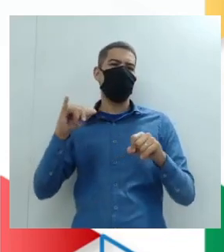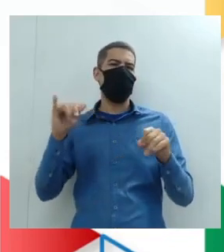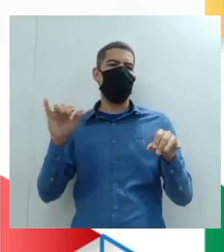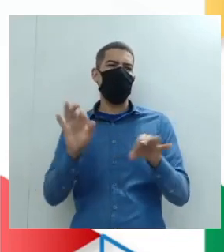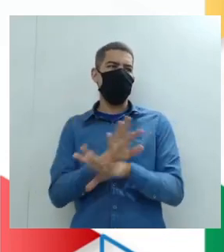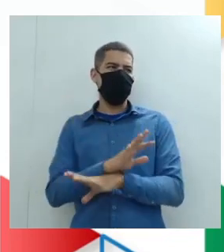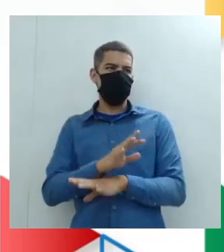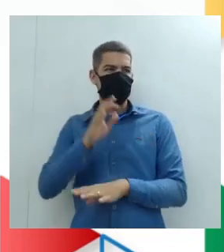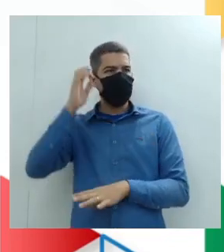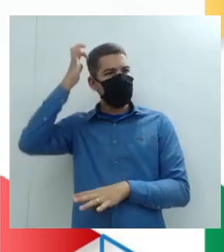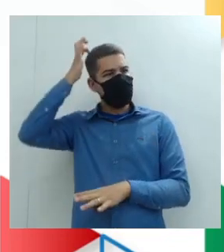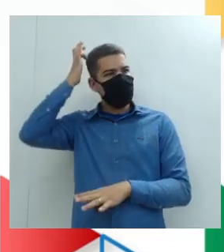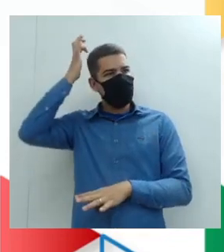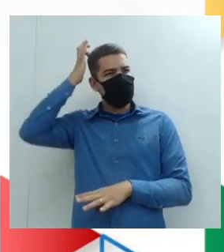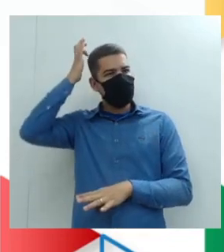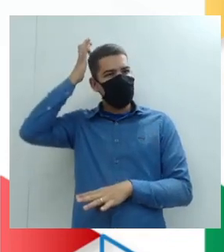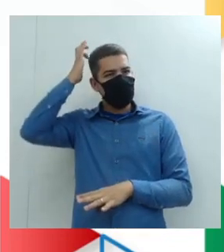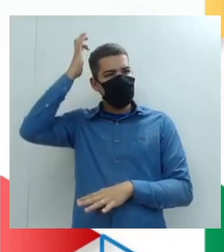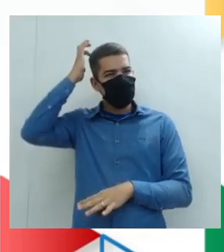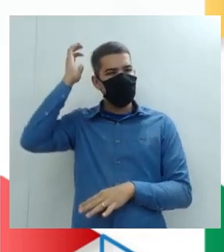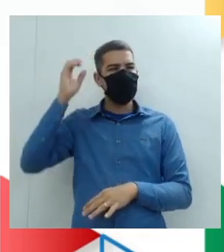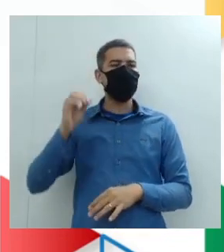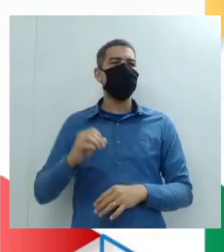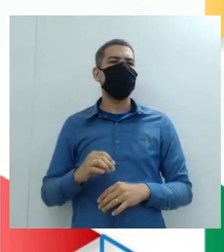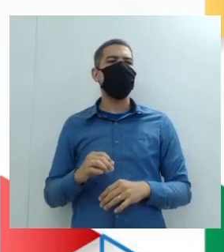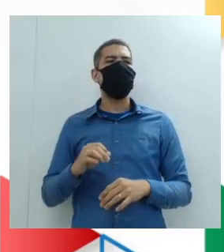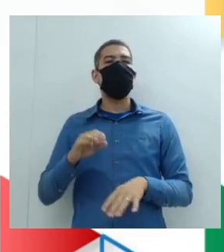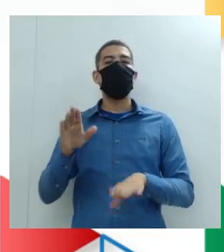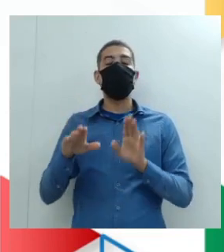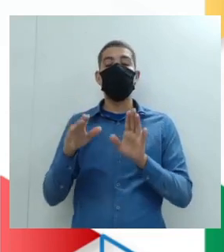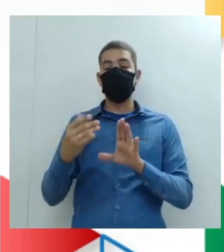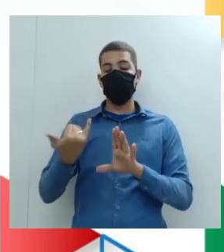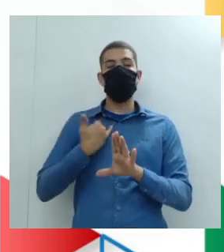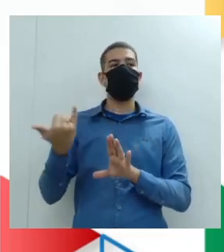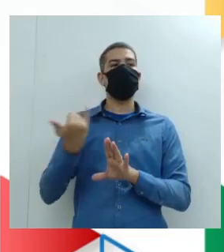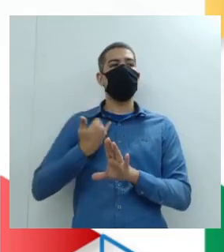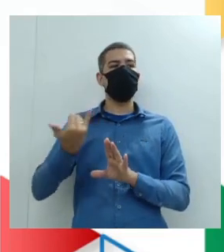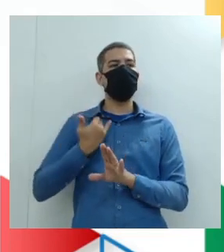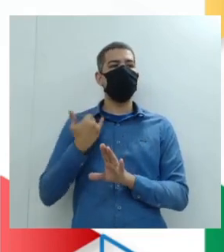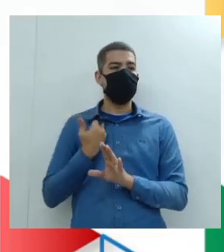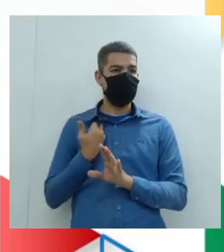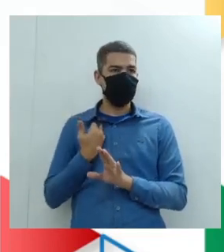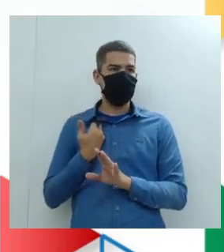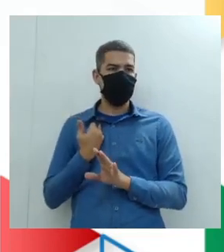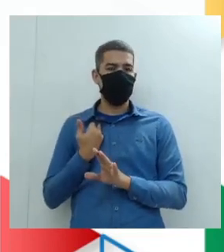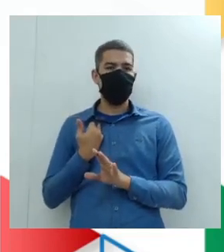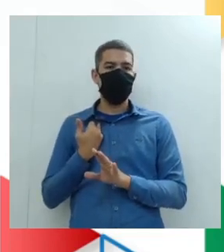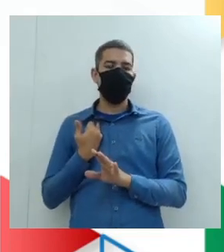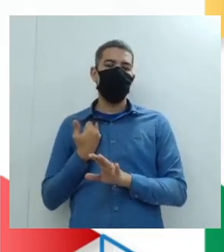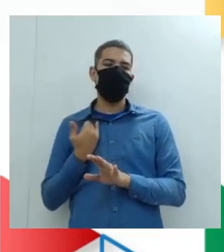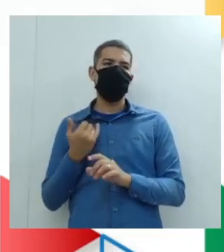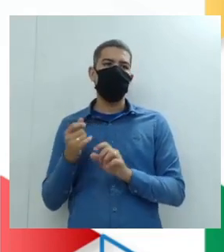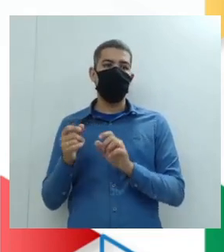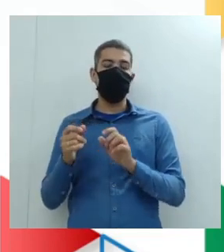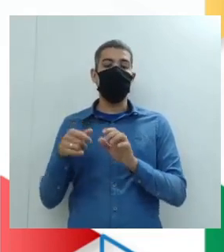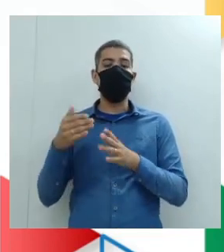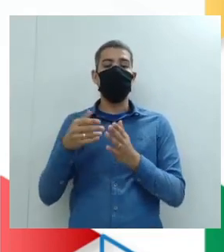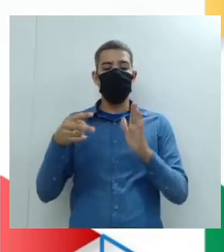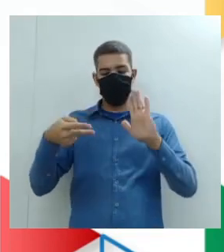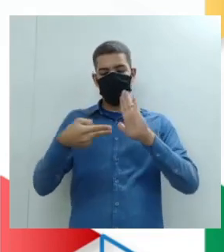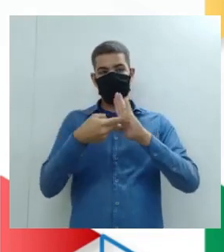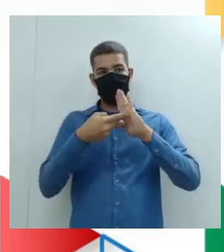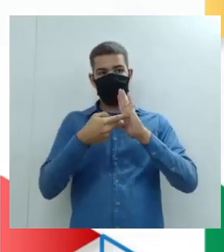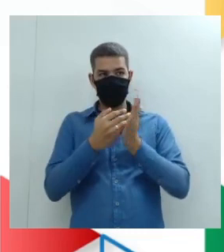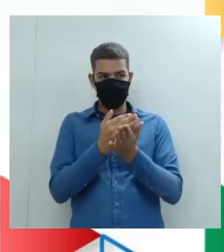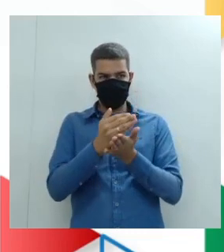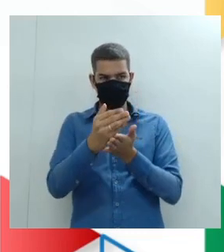vermelha dizendo carregue imediatamente, ou às vezes nem isso, nem dá tempo disso, né? Quando ela começa a carregar, tá aí e vai